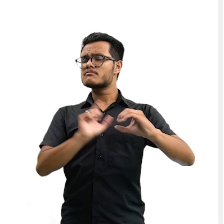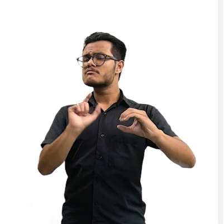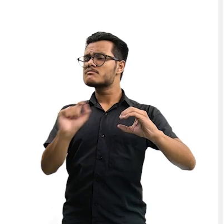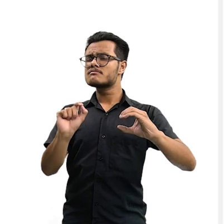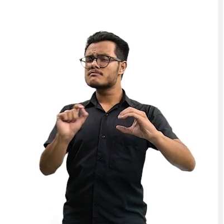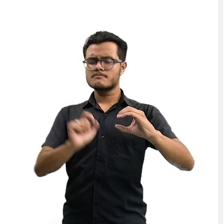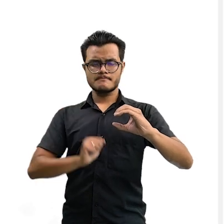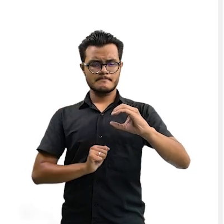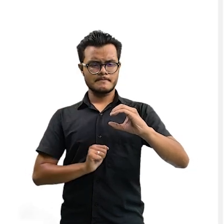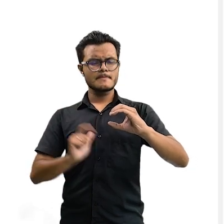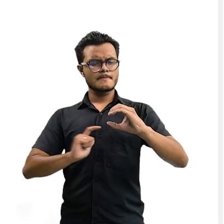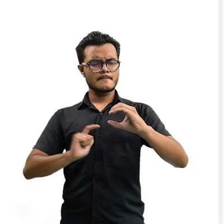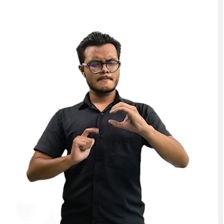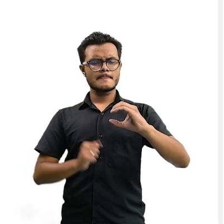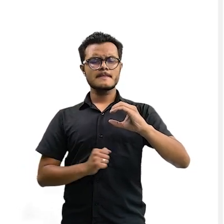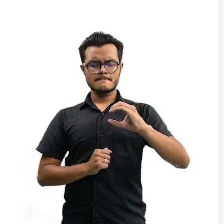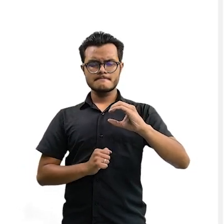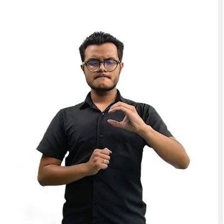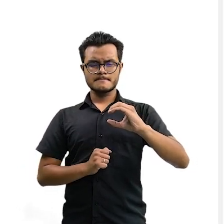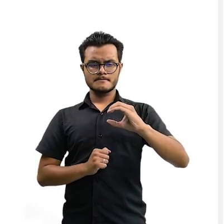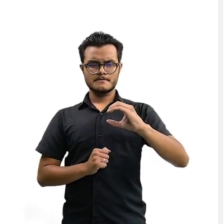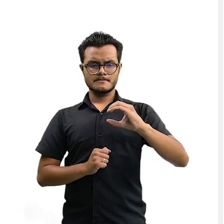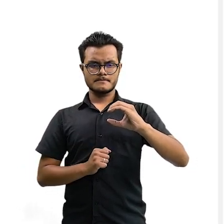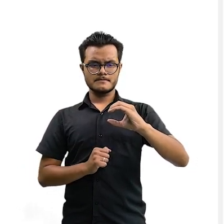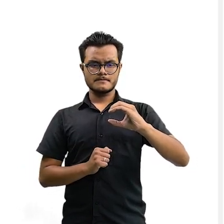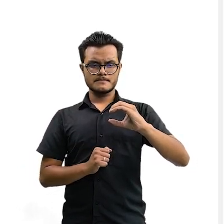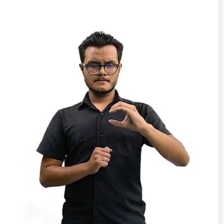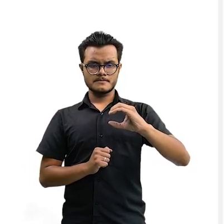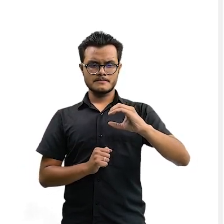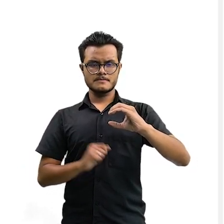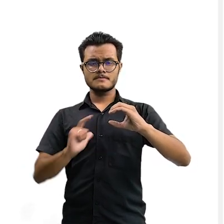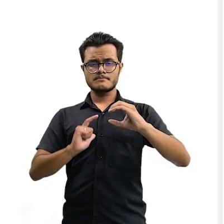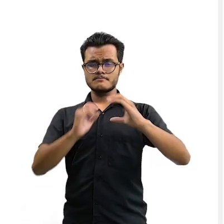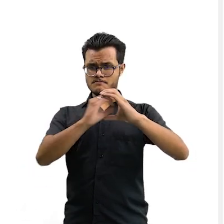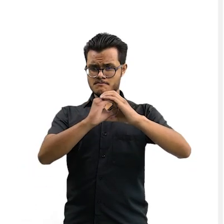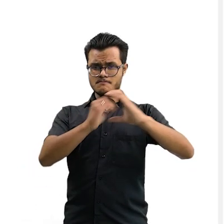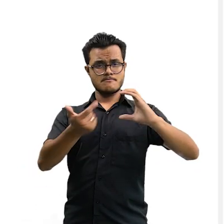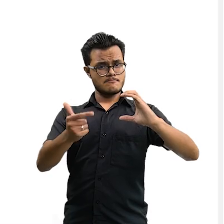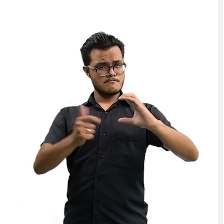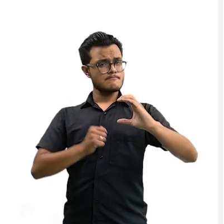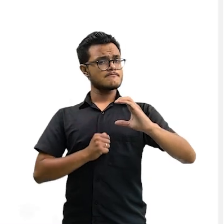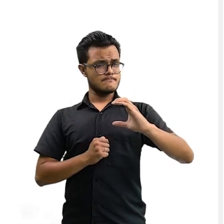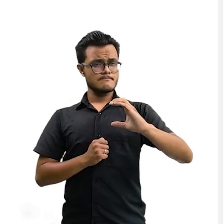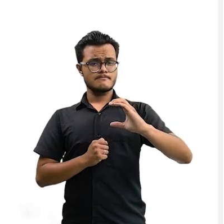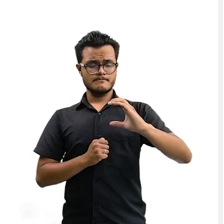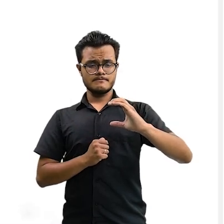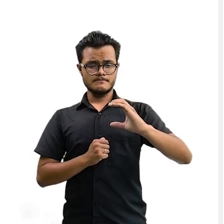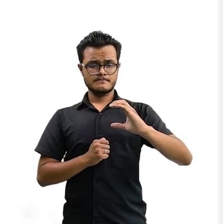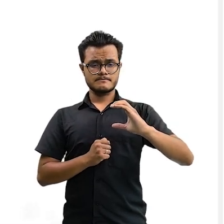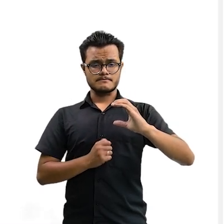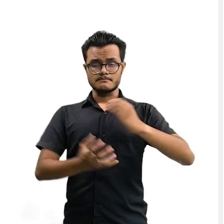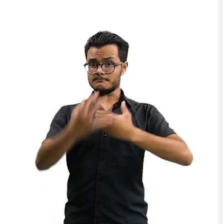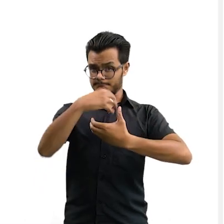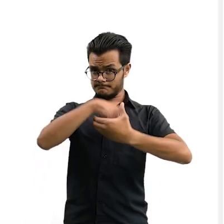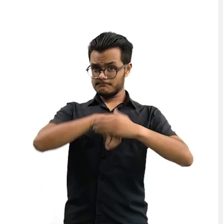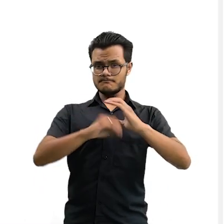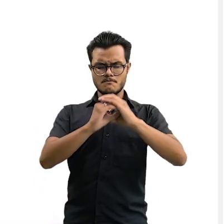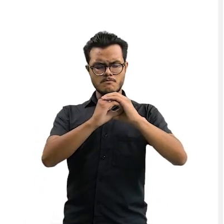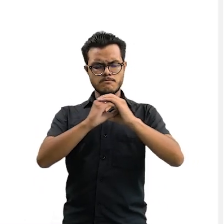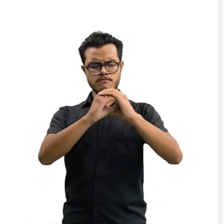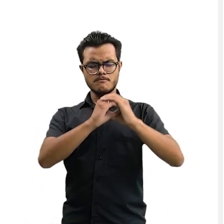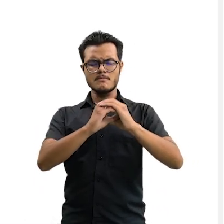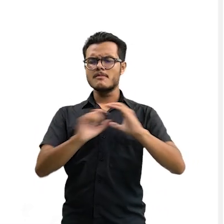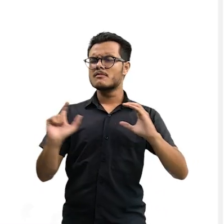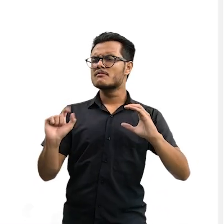tá? Ela é assim, ó, bicôncava, anucleada, correto? E dentro dela, a gente